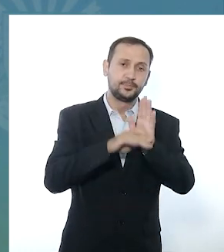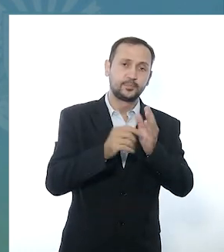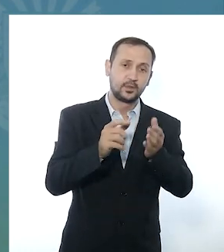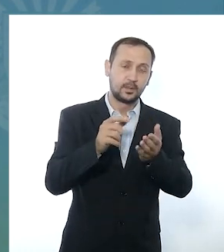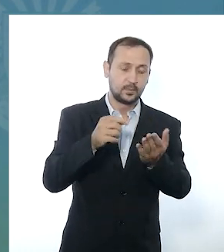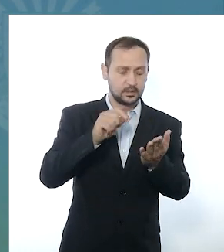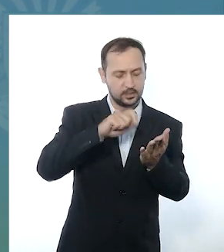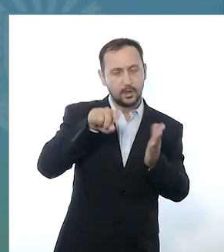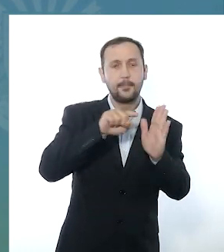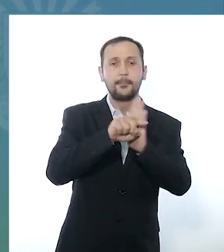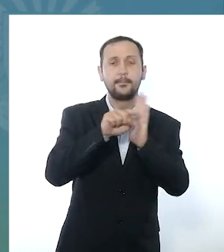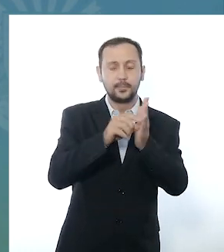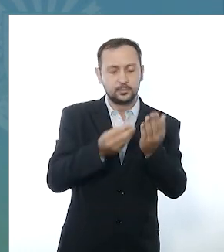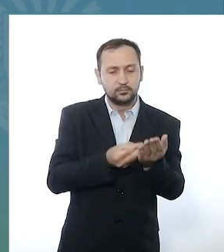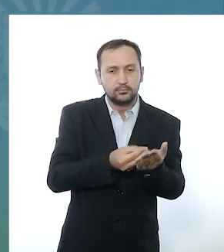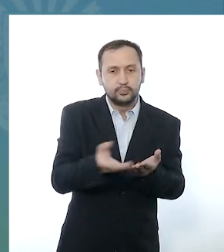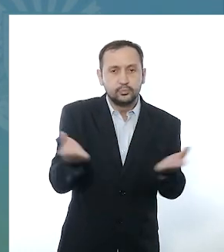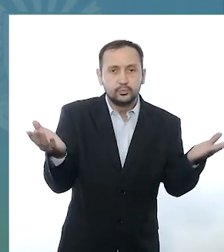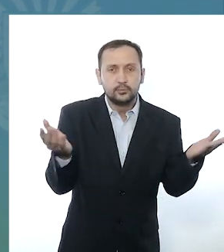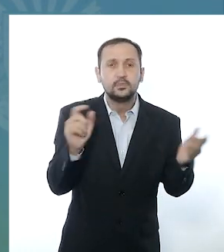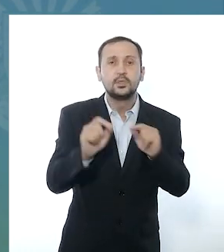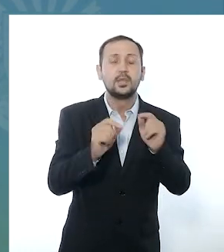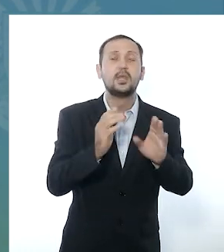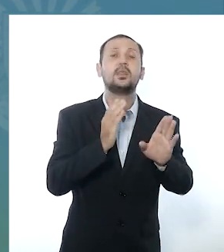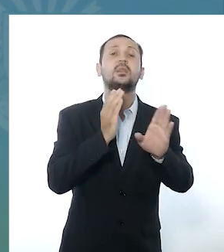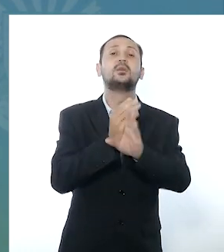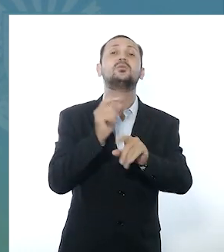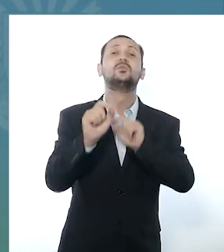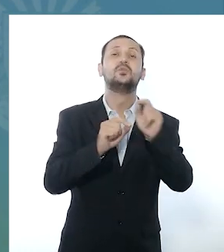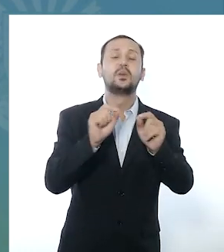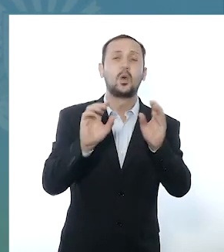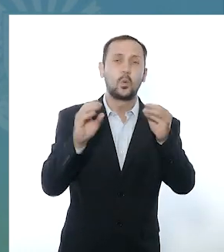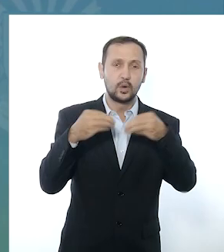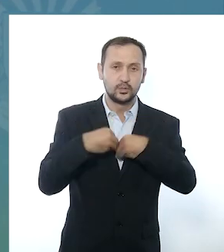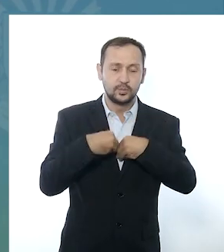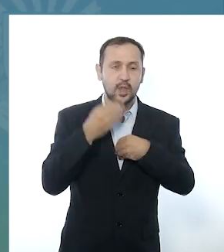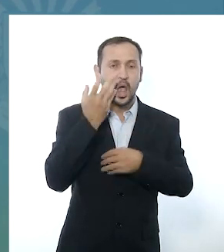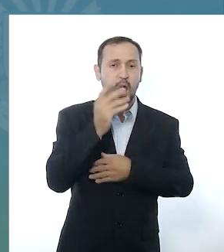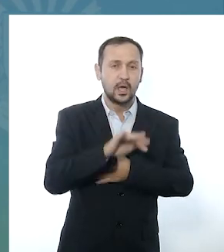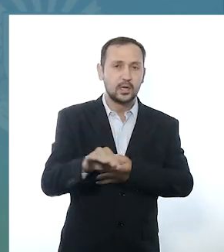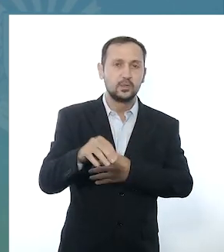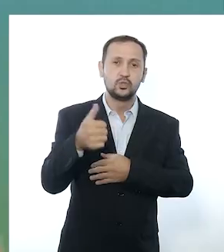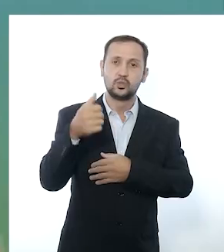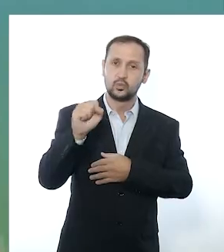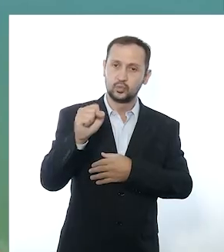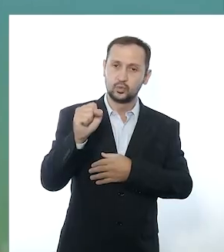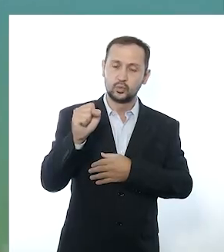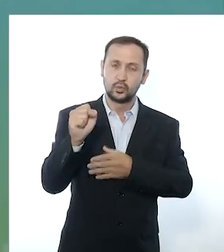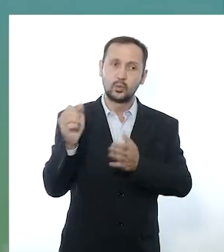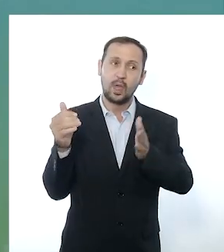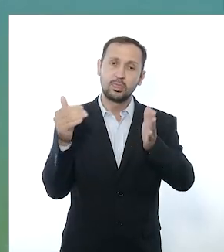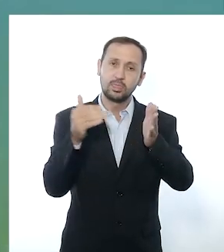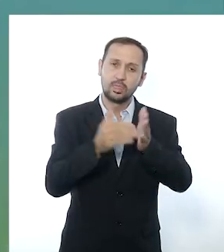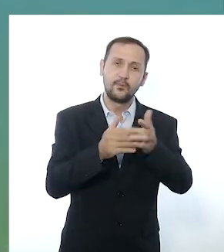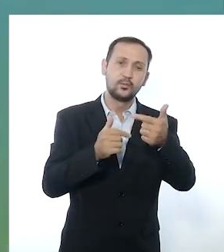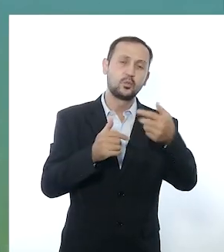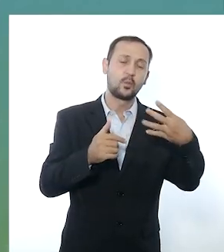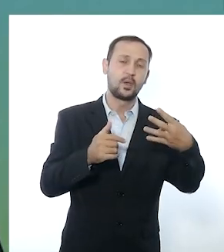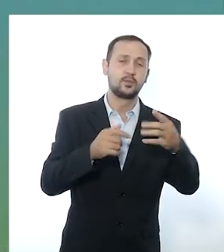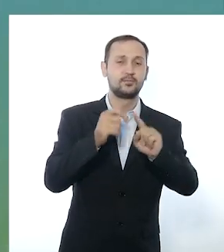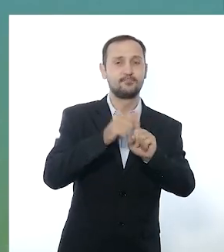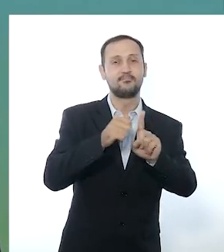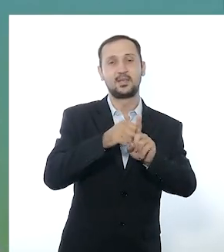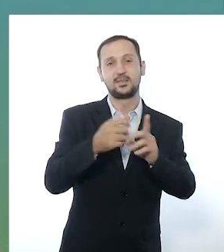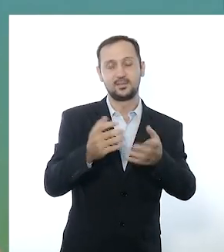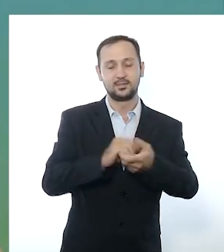que é um formulário que identifica o autismo em crianças de 18 a 24 meses. A musicoterapia, obviamente, que